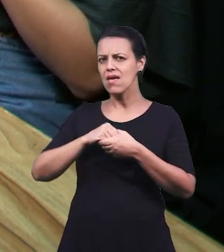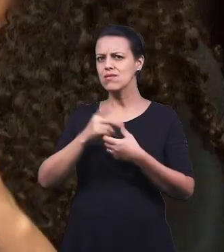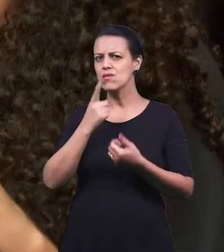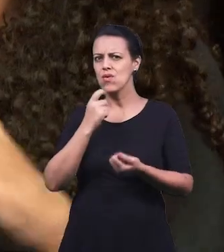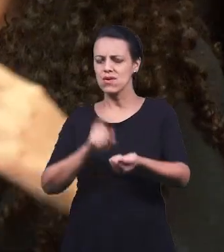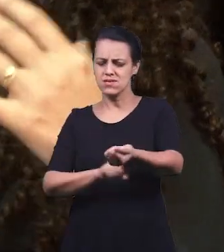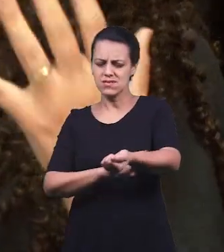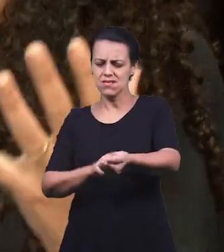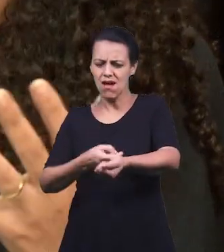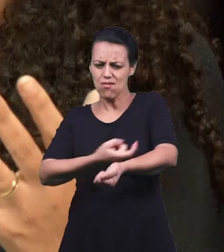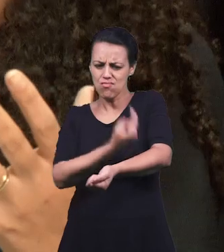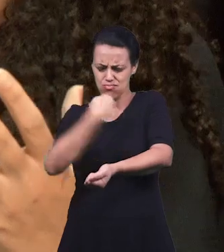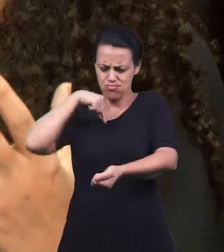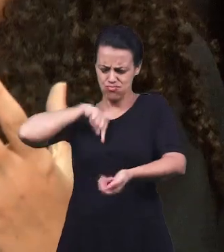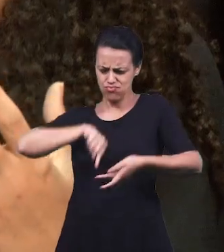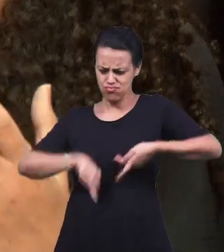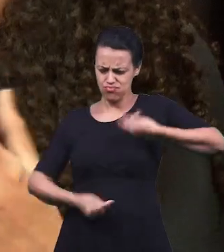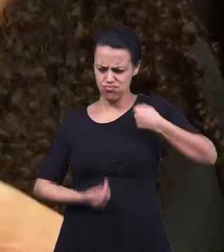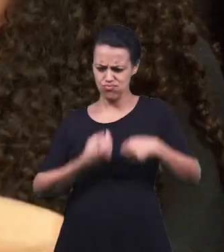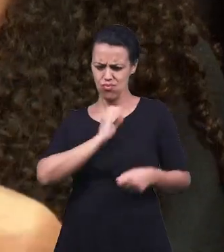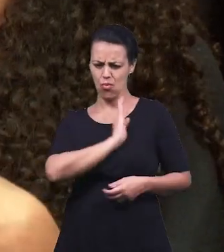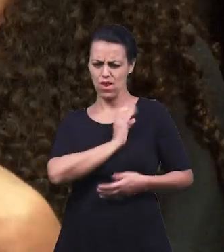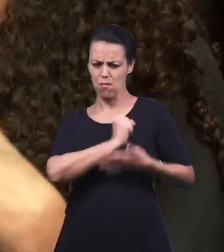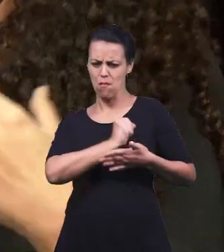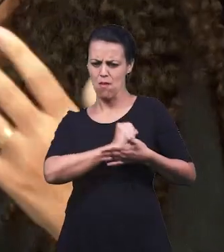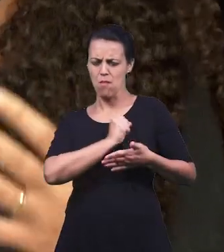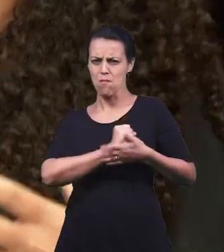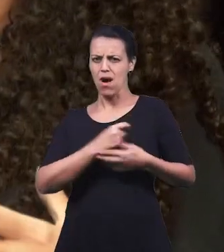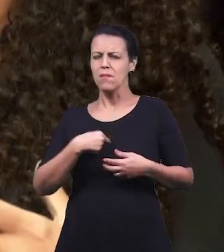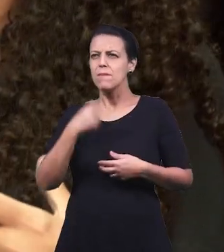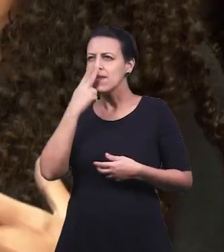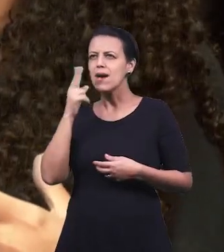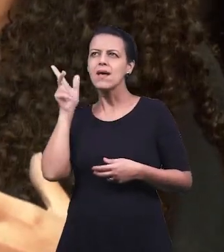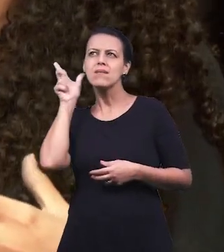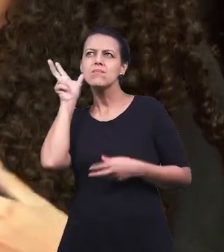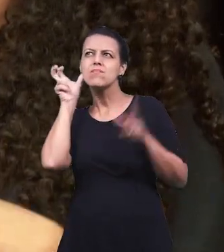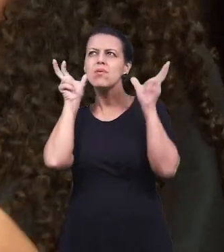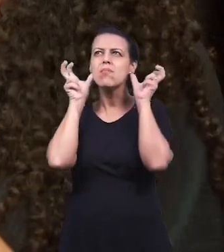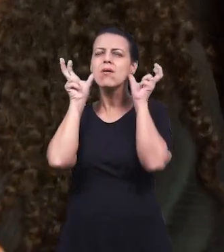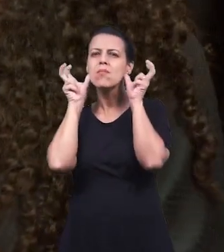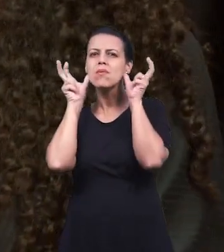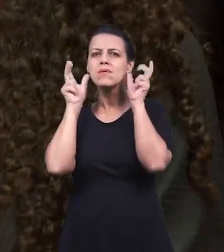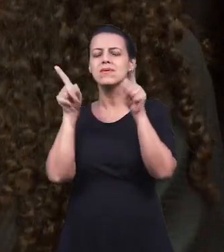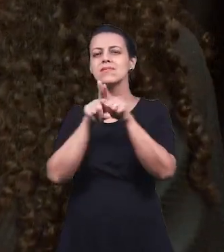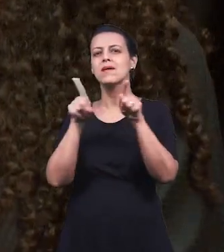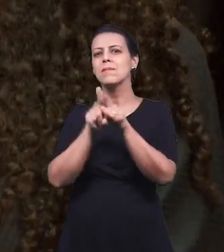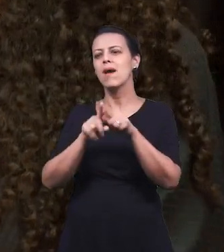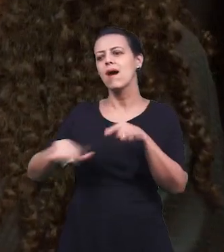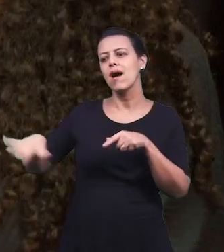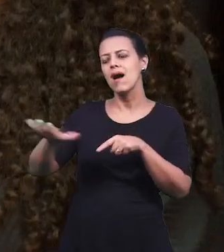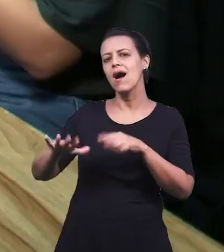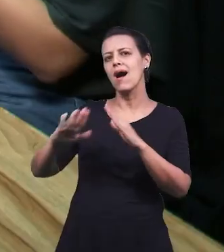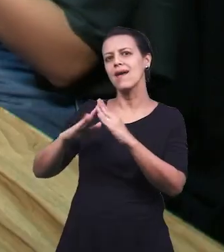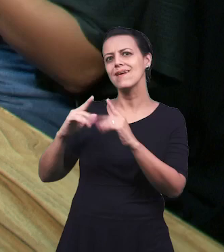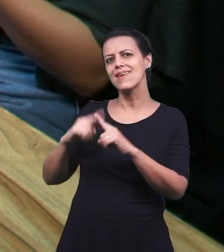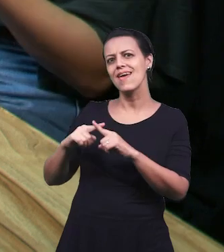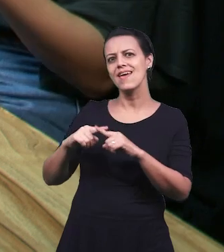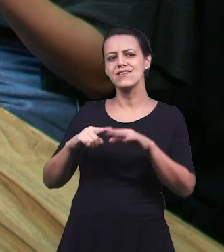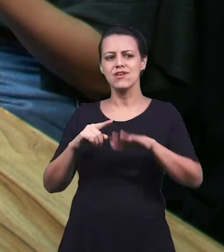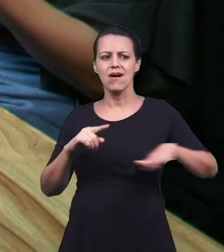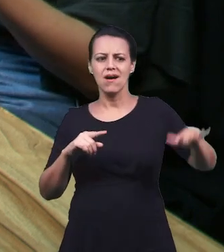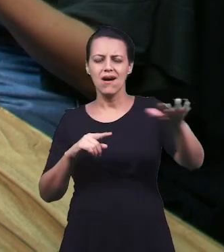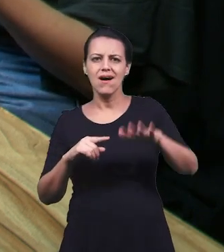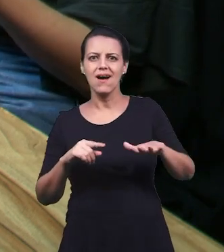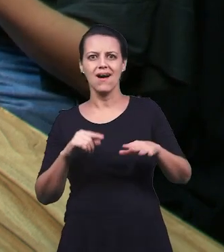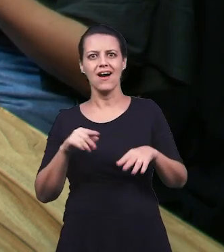passando, até os sons externos, né, o ambiente da casa, da família, um ambiente da igreja, já frequentando as